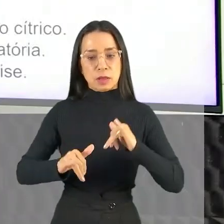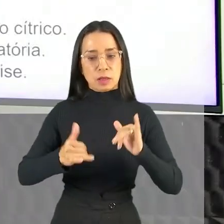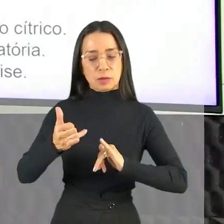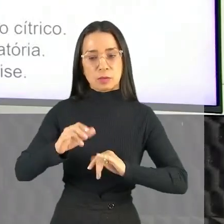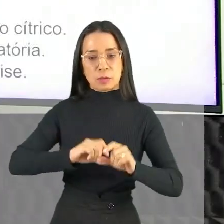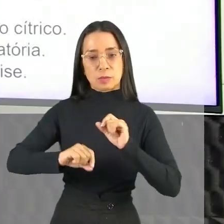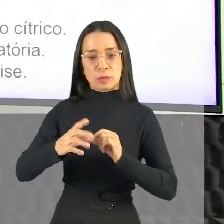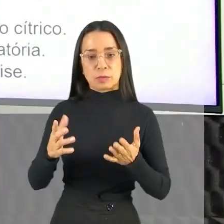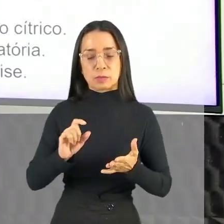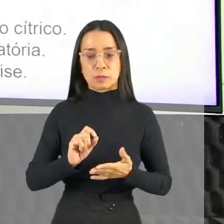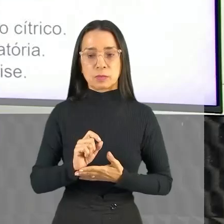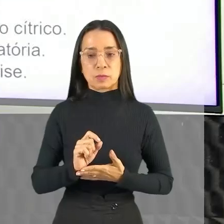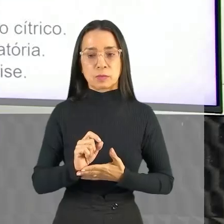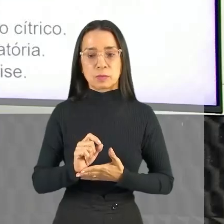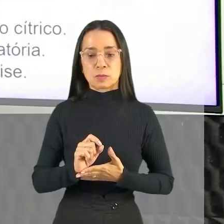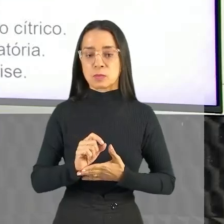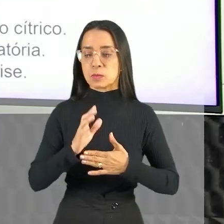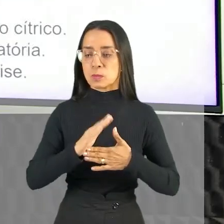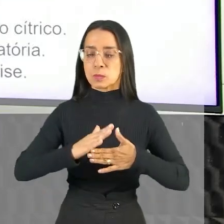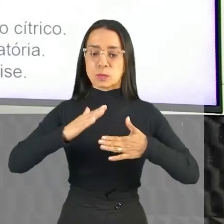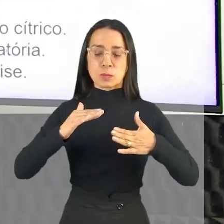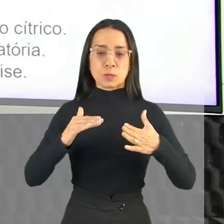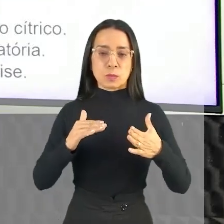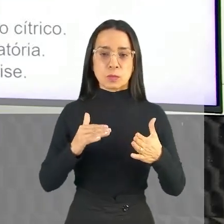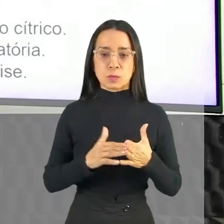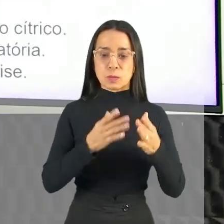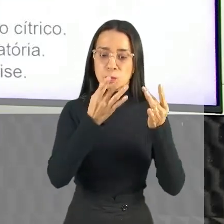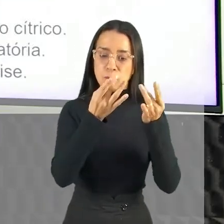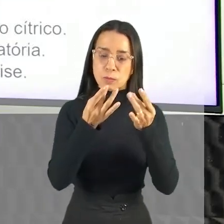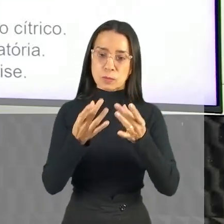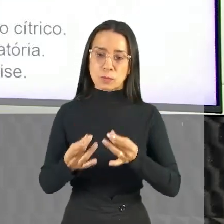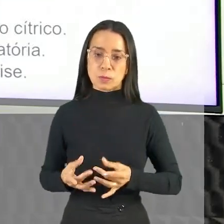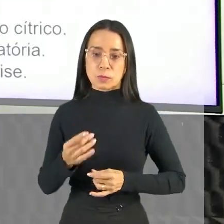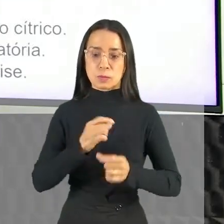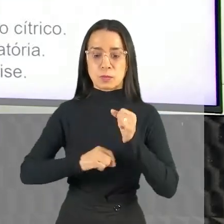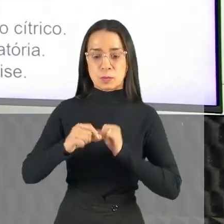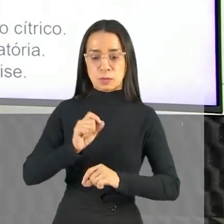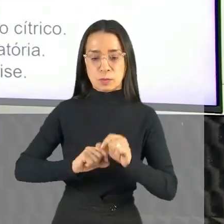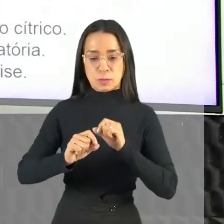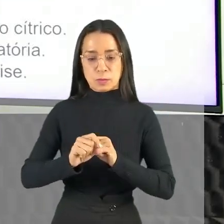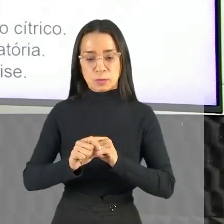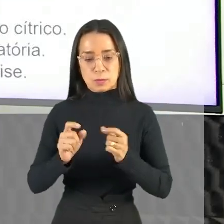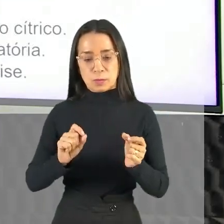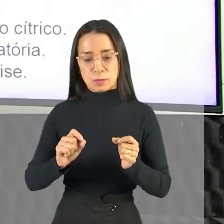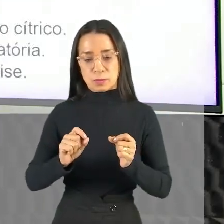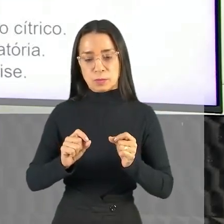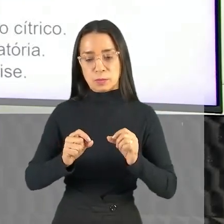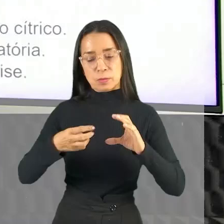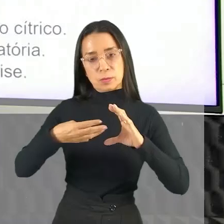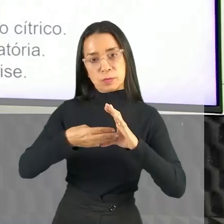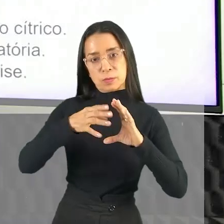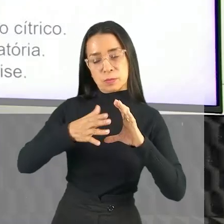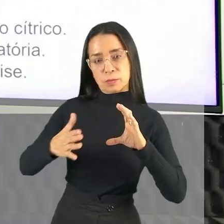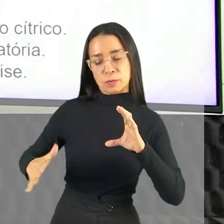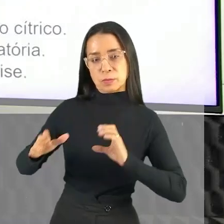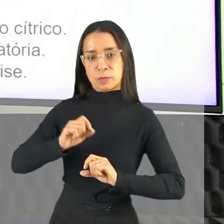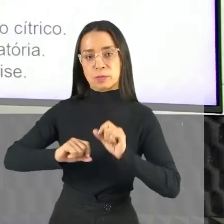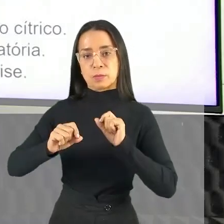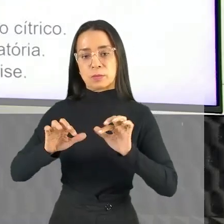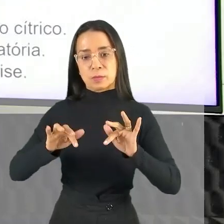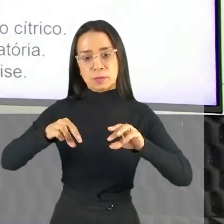né, de potencial quimiosmótico, tem todo o detalhamento da cadeia respiratória, que lá no final vai